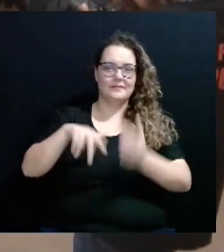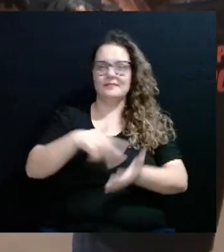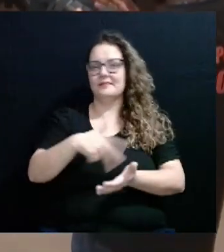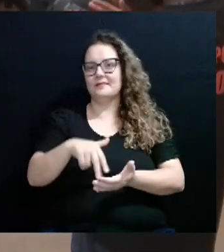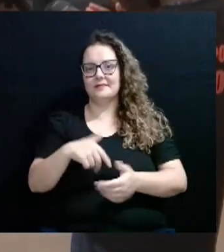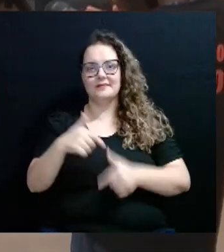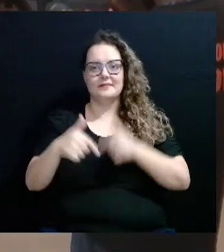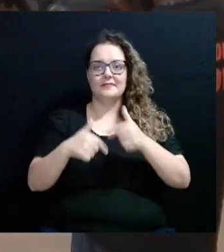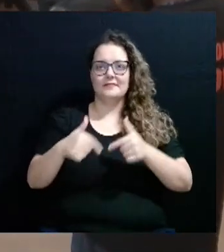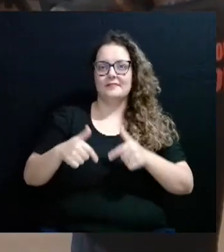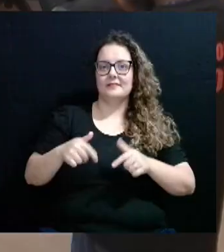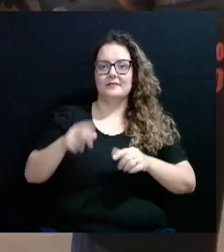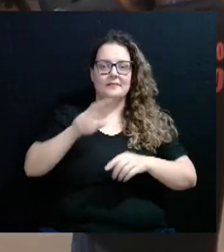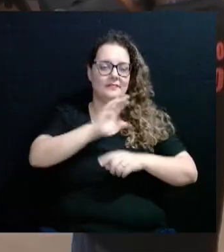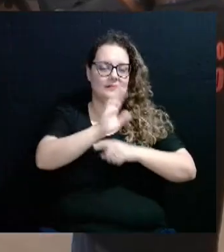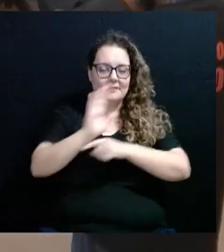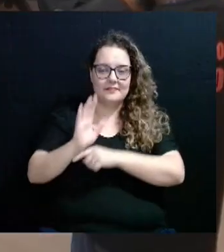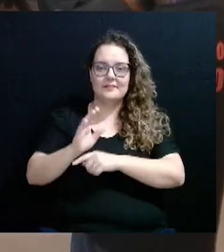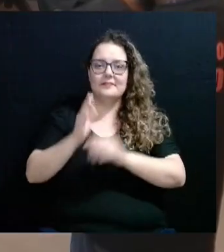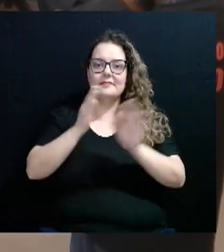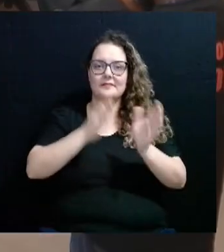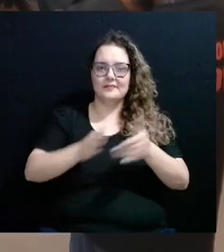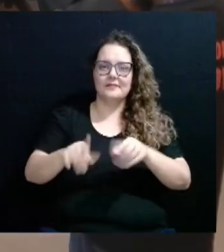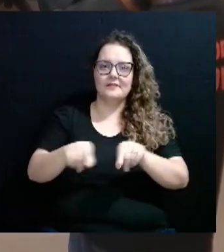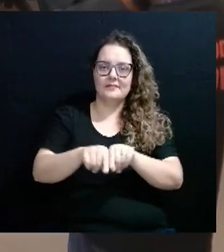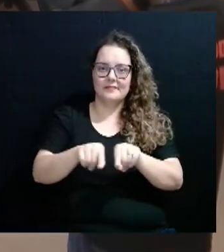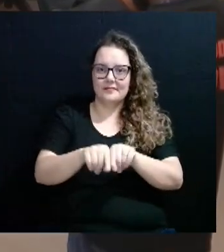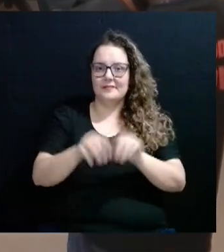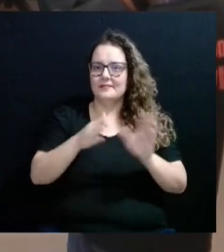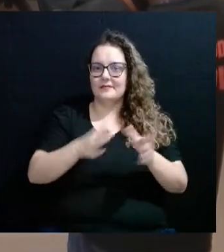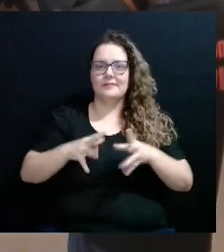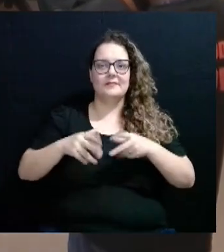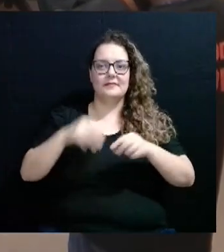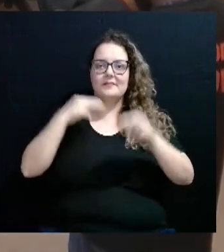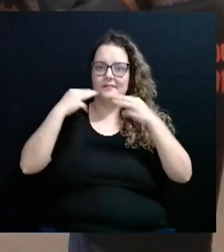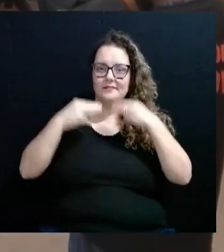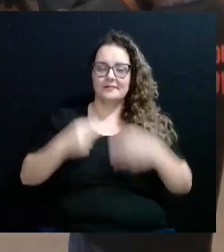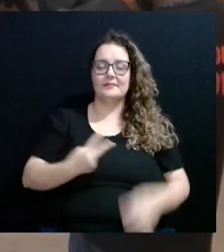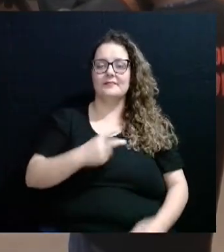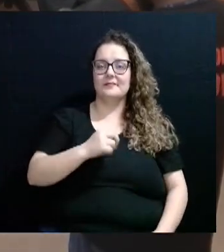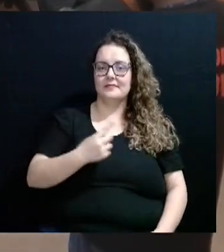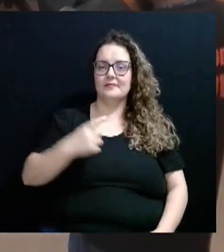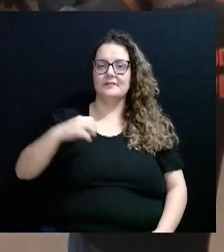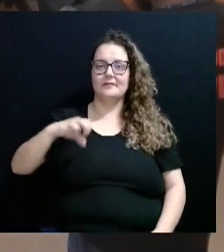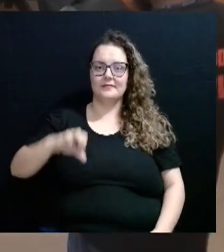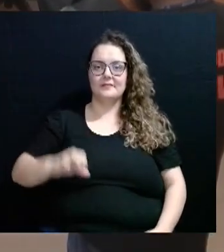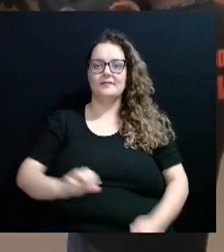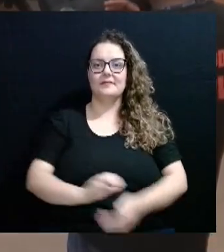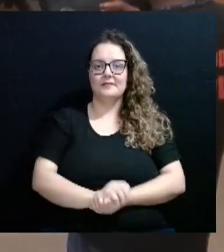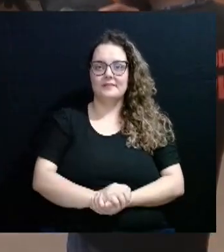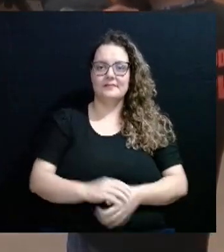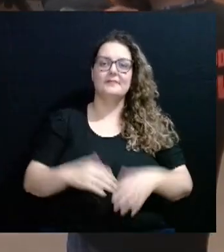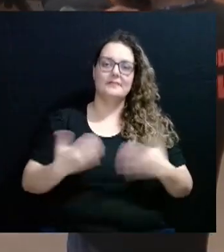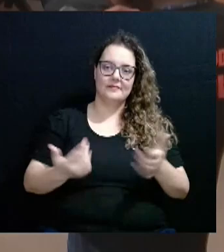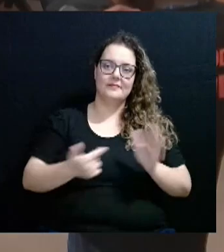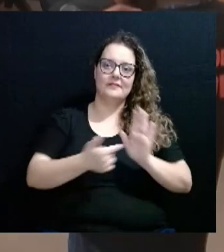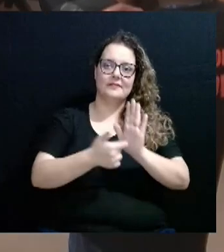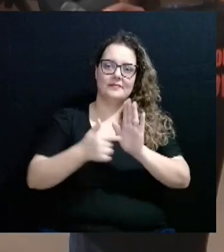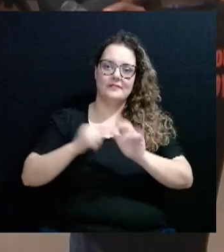audiovisual, também sou produtor, produzo todas as minhas músicas desde 2019. E é isso, queria mostrar um pouco do meu